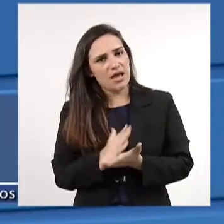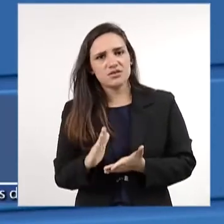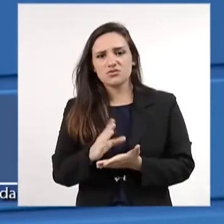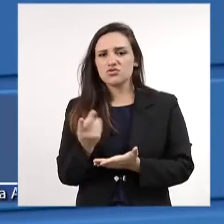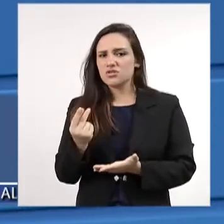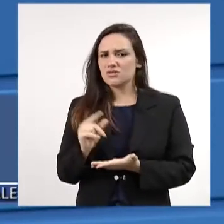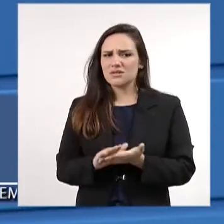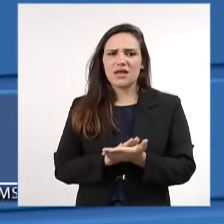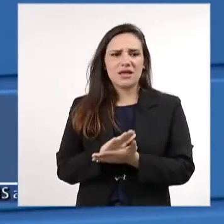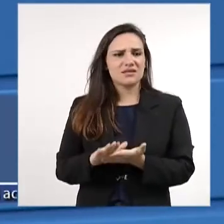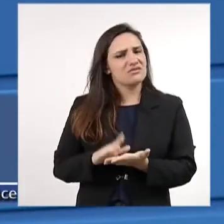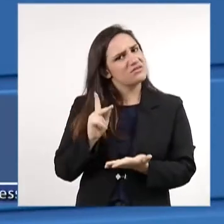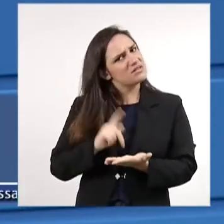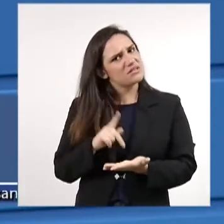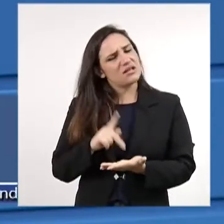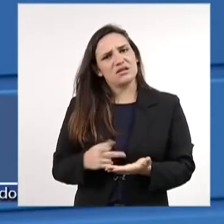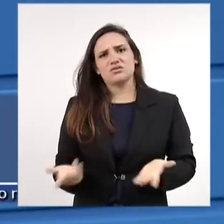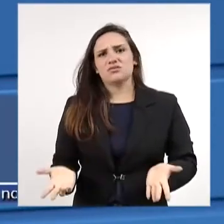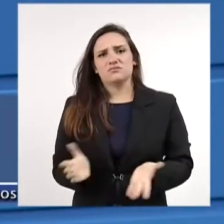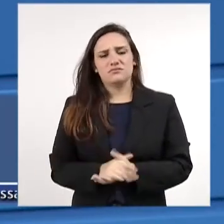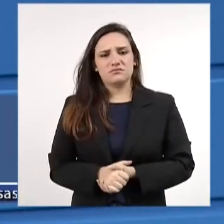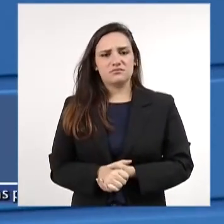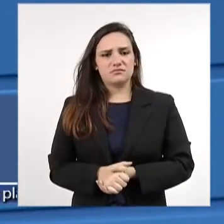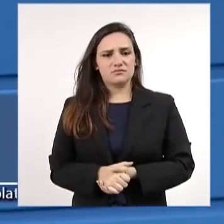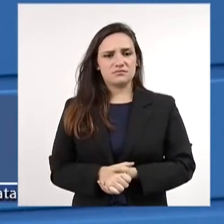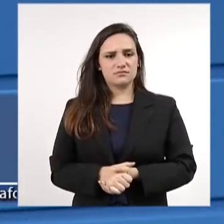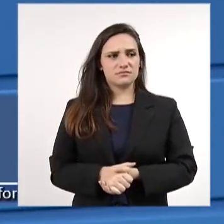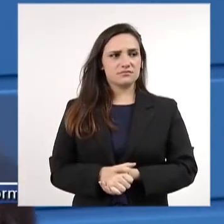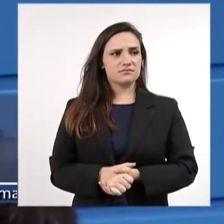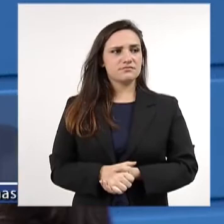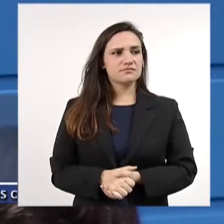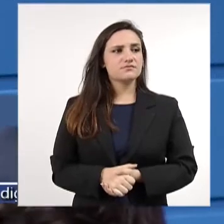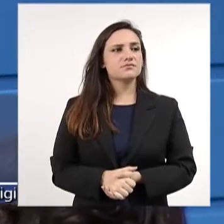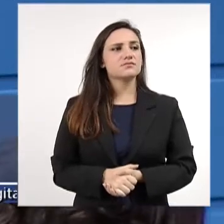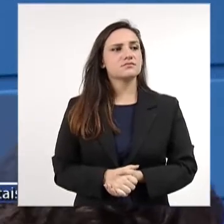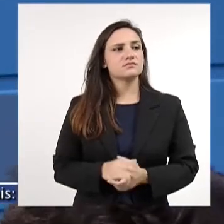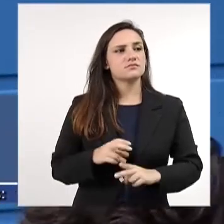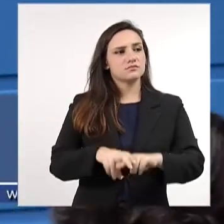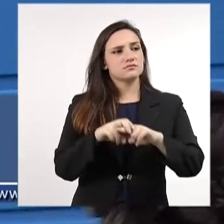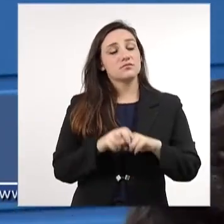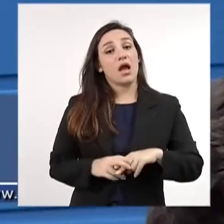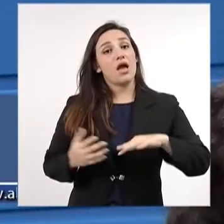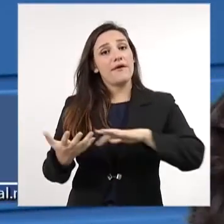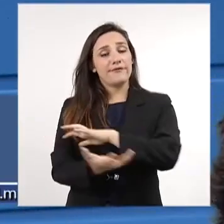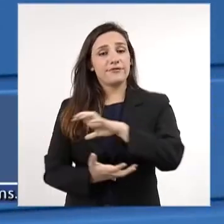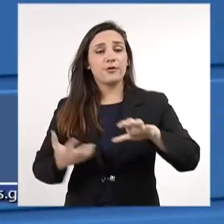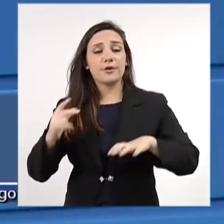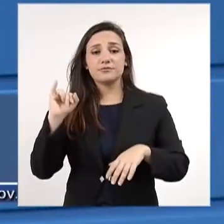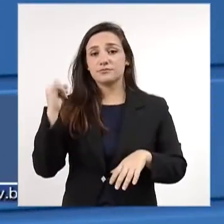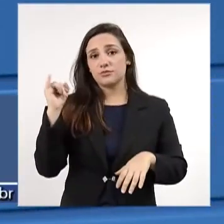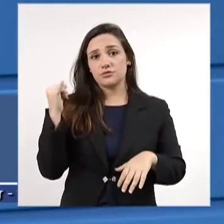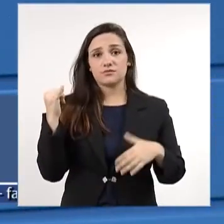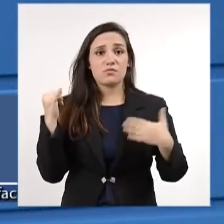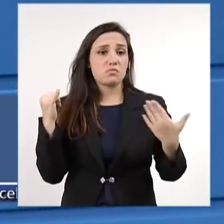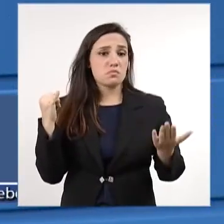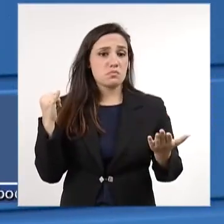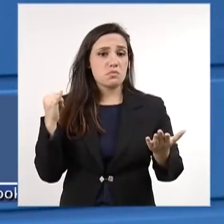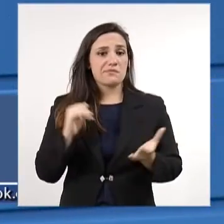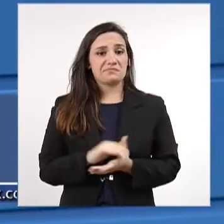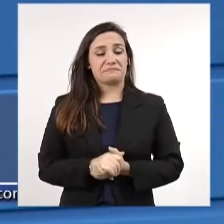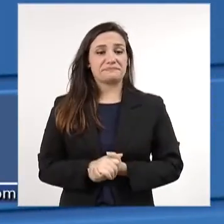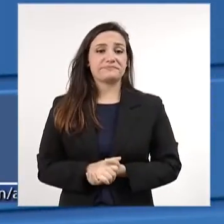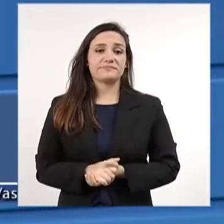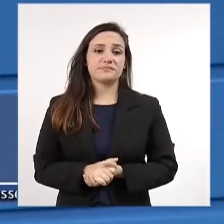fazer investimento em coisa alguma, né? Então, agora, essa reforma tributária, que, a meu